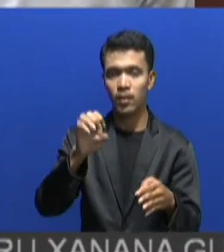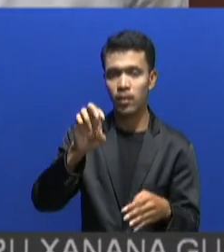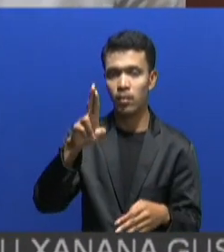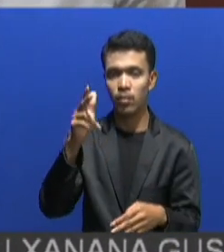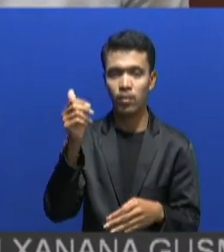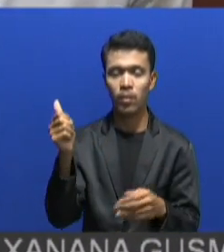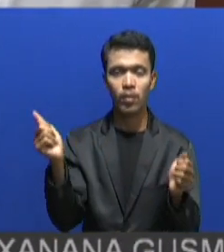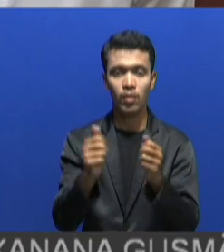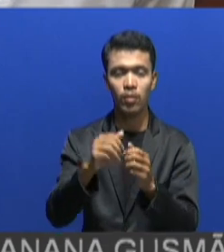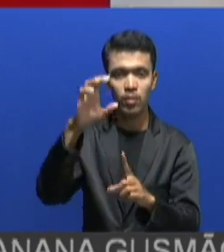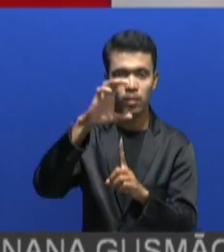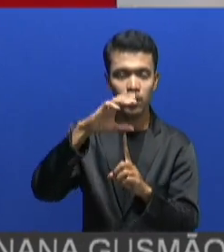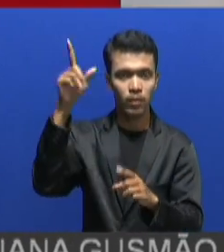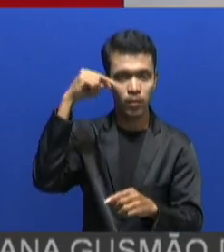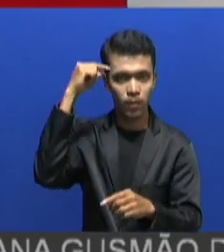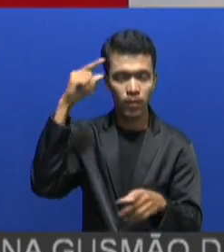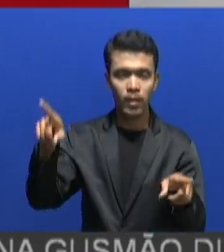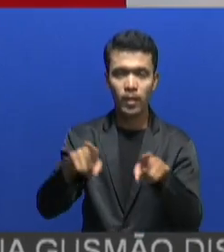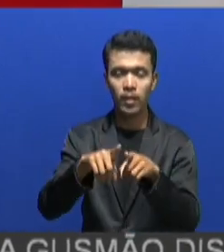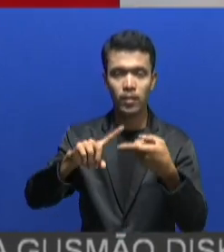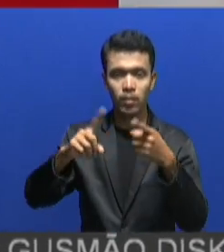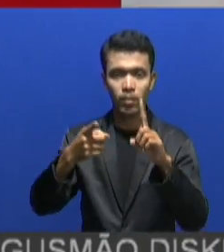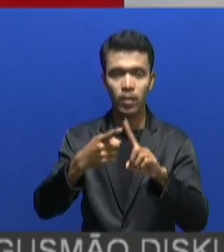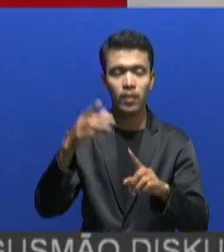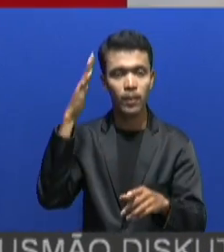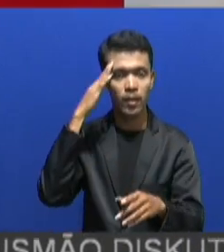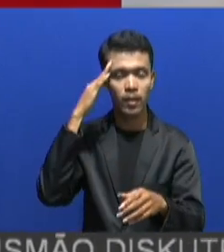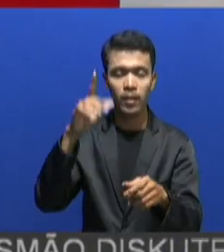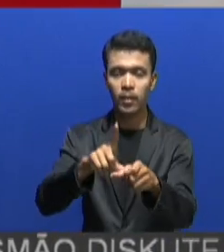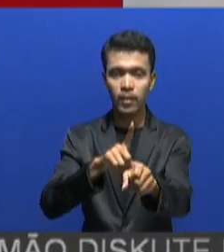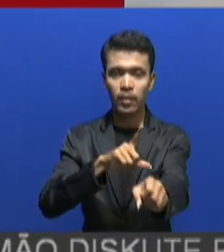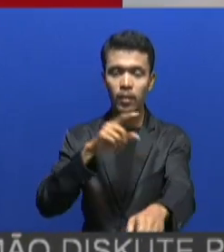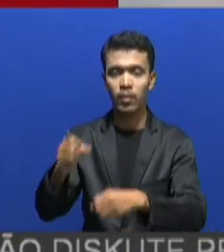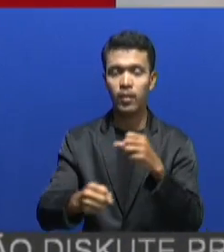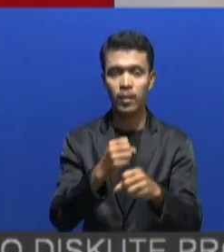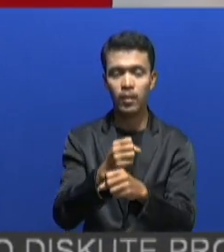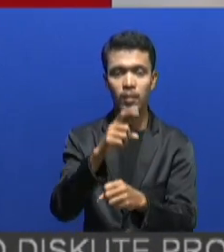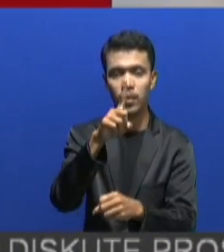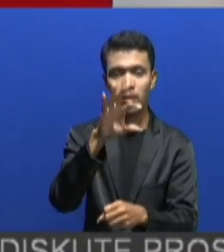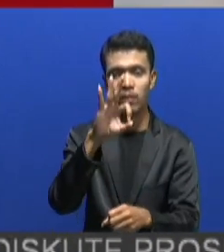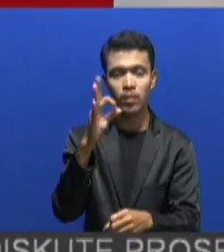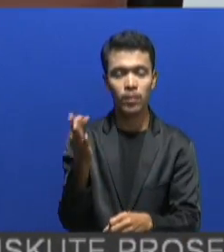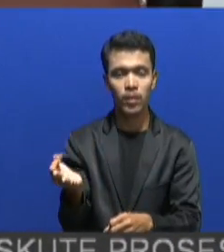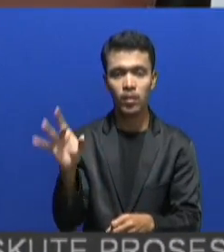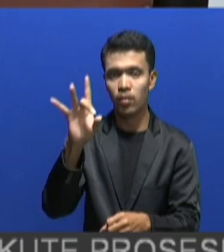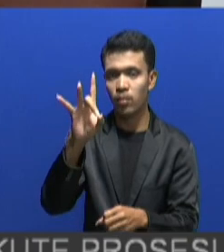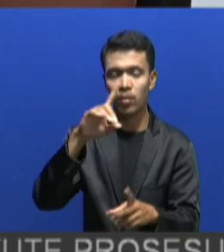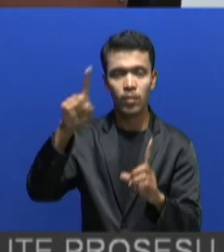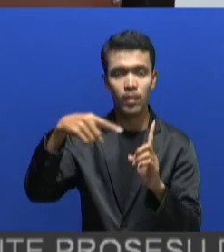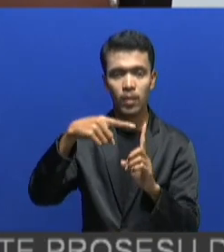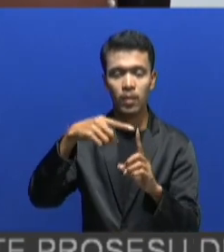governo, Hadesan amigo de Agnebe conhece malo Cleur desde Tinang Rihung Ida Tucia Sianulu Resingualo.